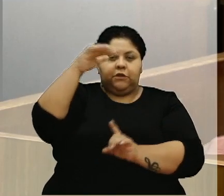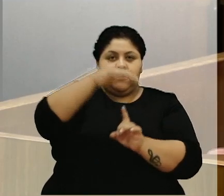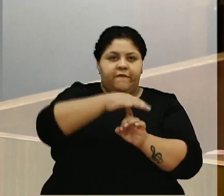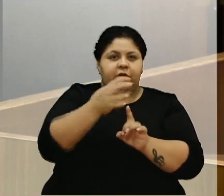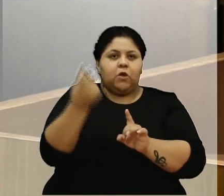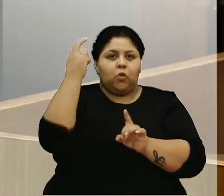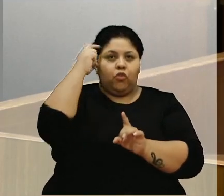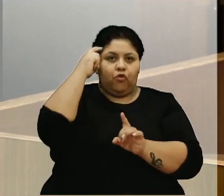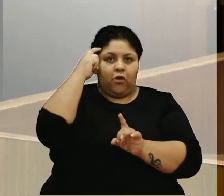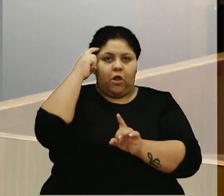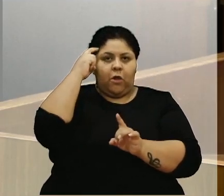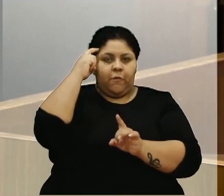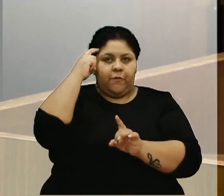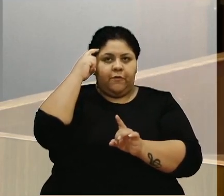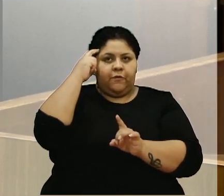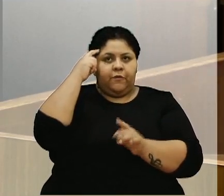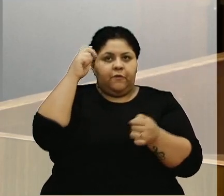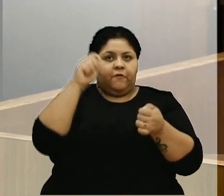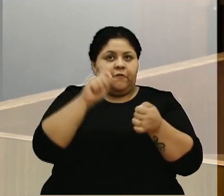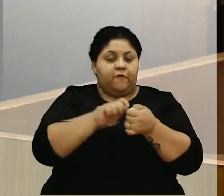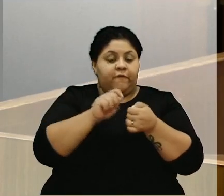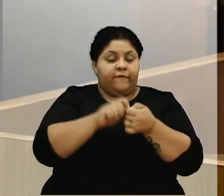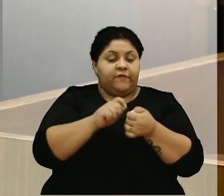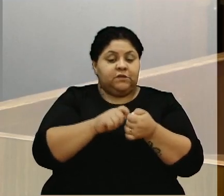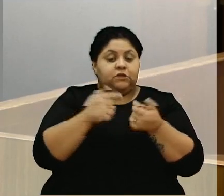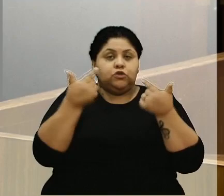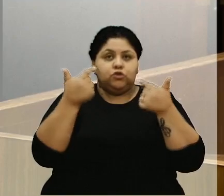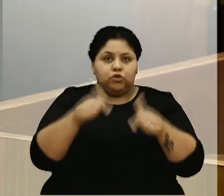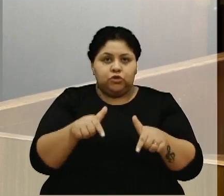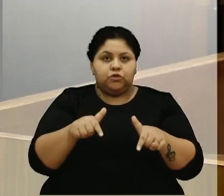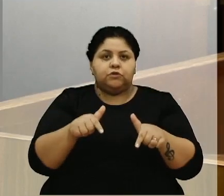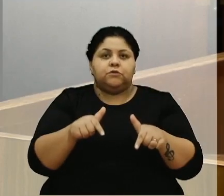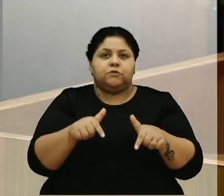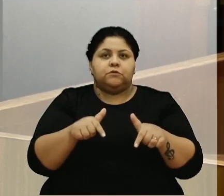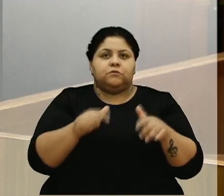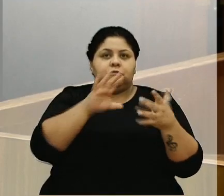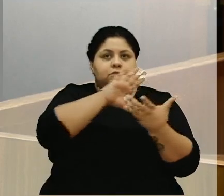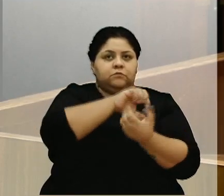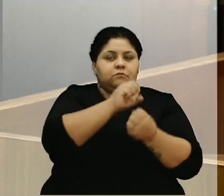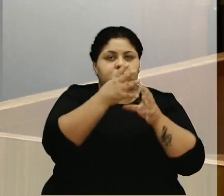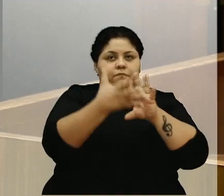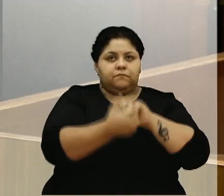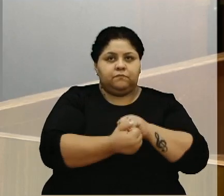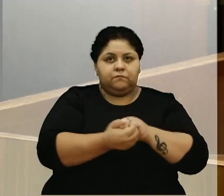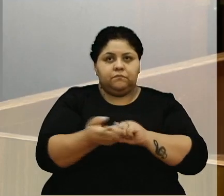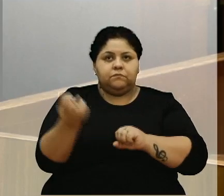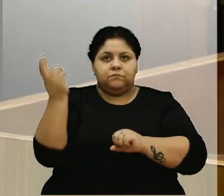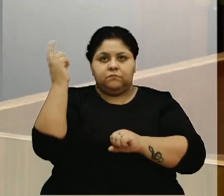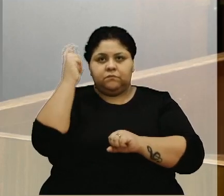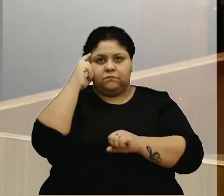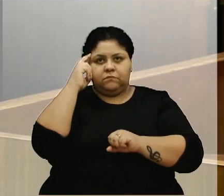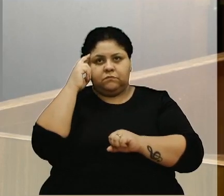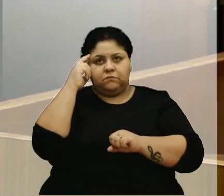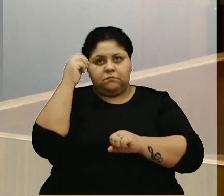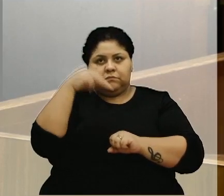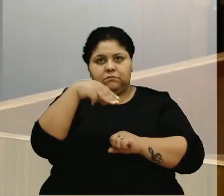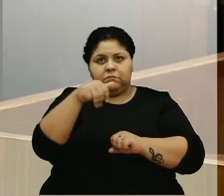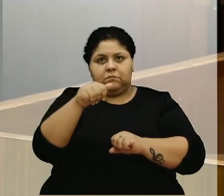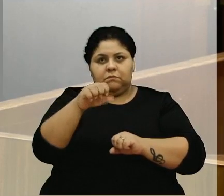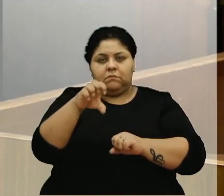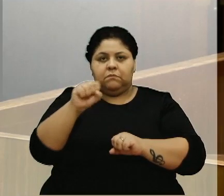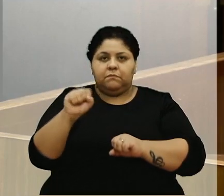Maesa, realizando mais uma edição da Feira de Artesanato Cultural aí da